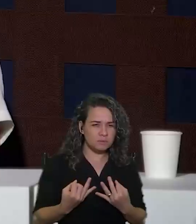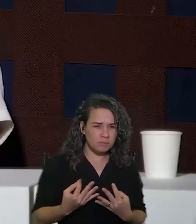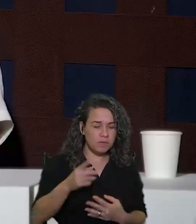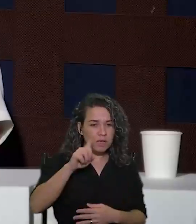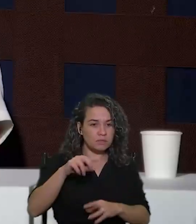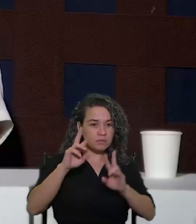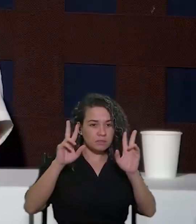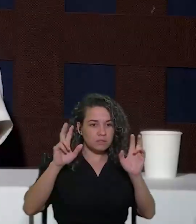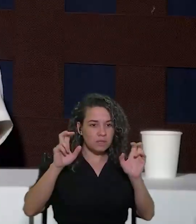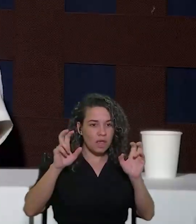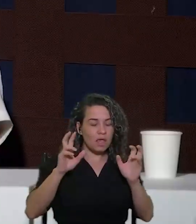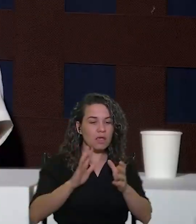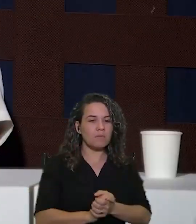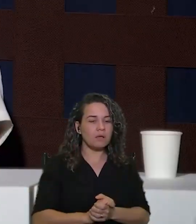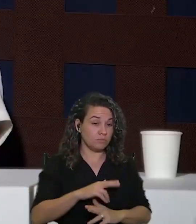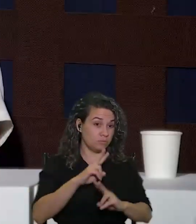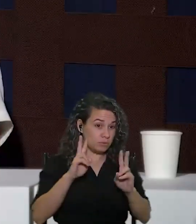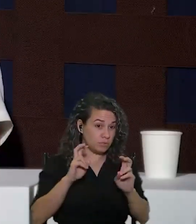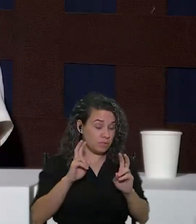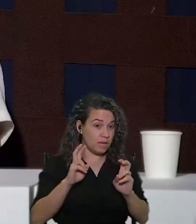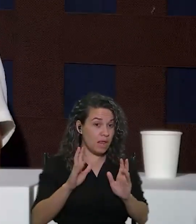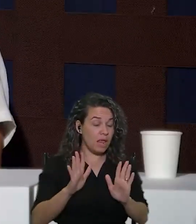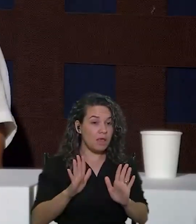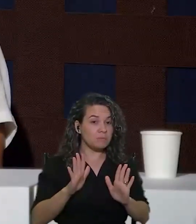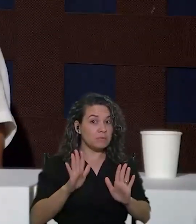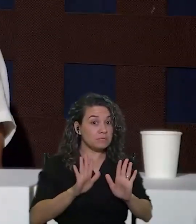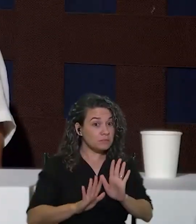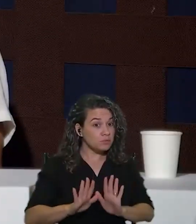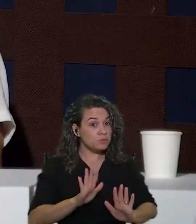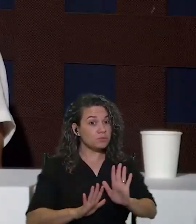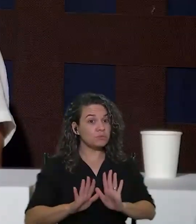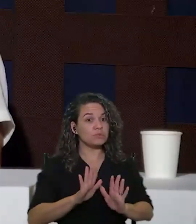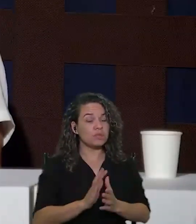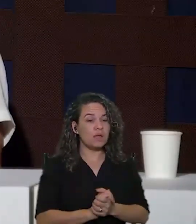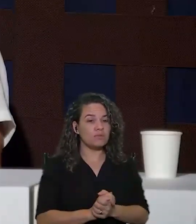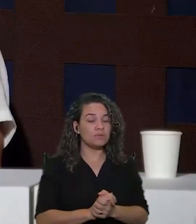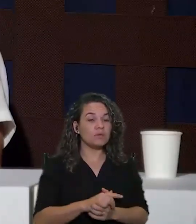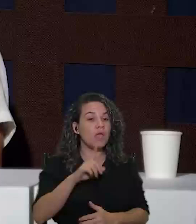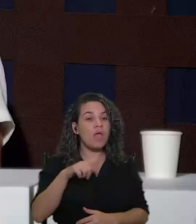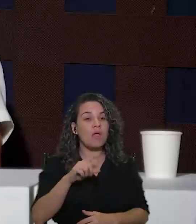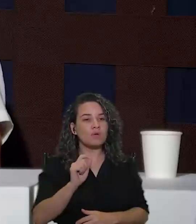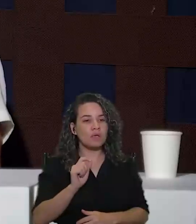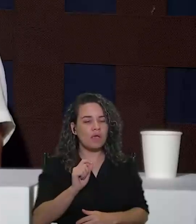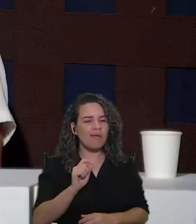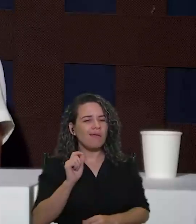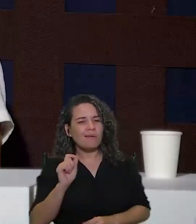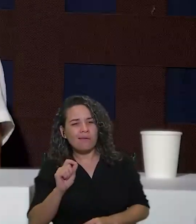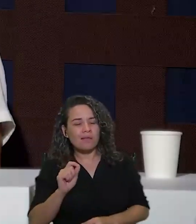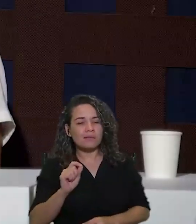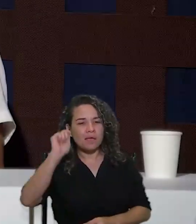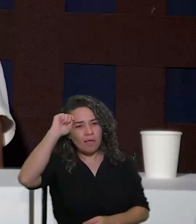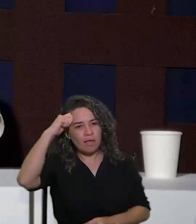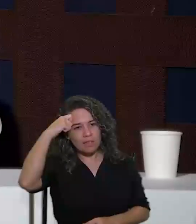tema que é sensível e ainda difícil de ser discutido no Brasil, que é o colorismo, e quem é negro e quem não